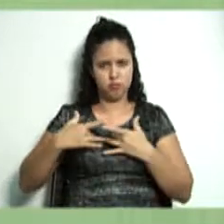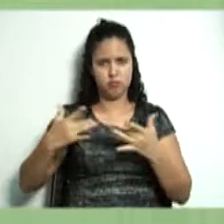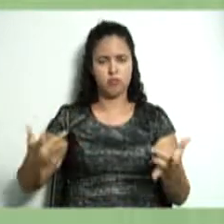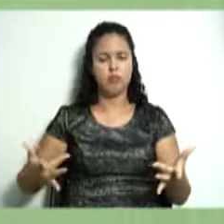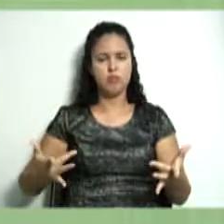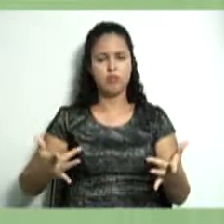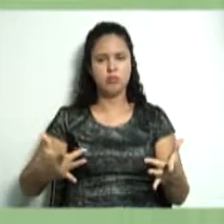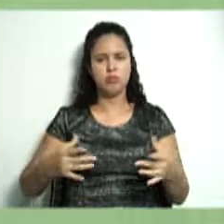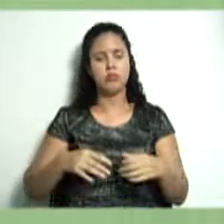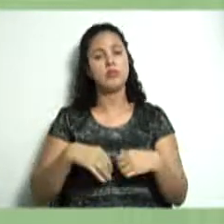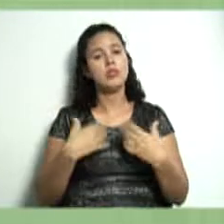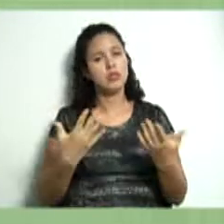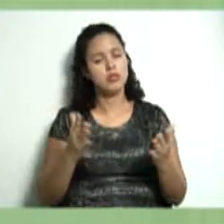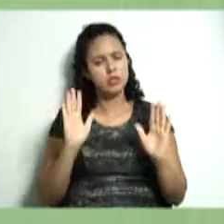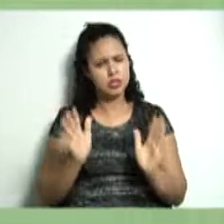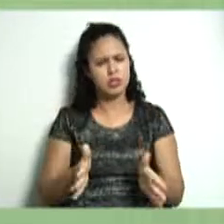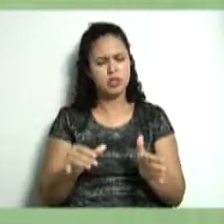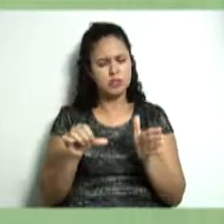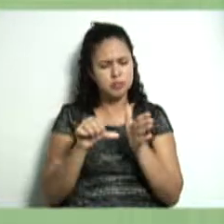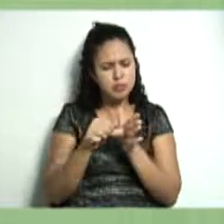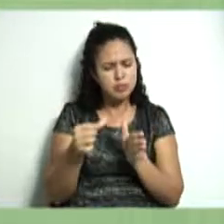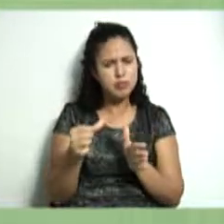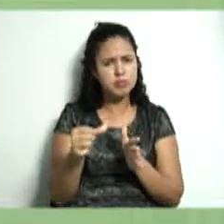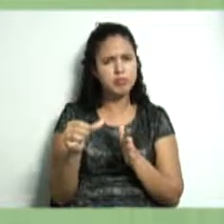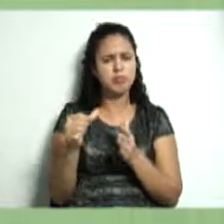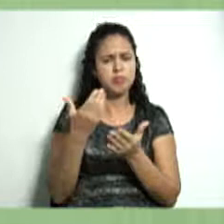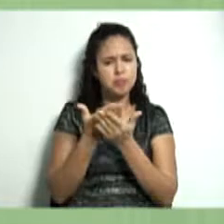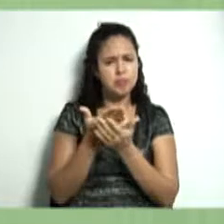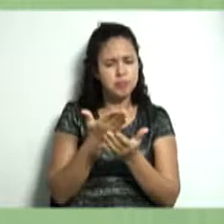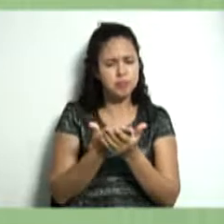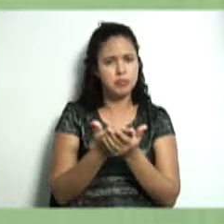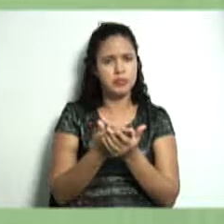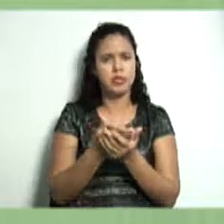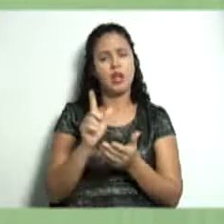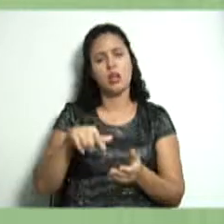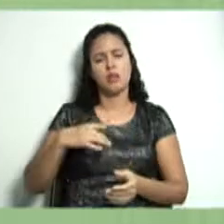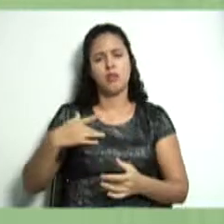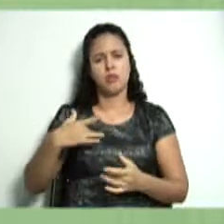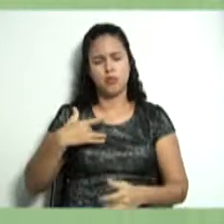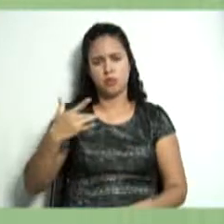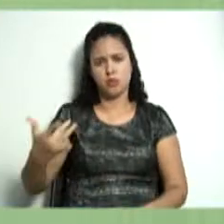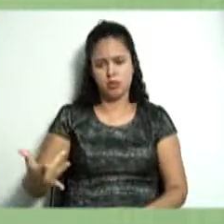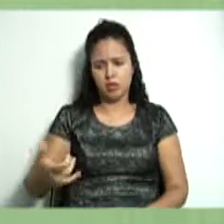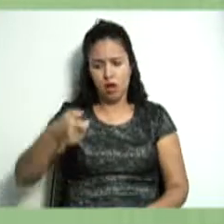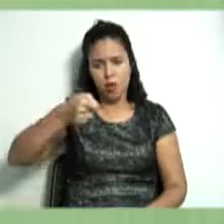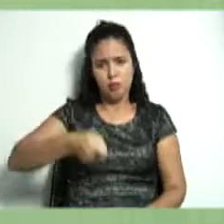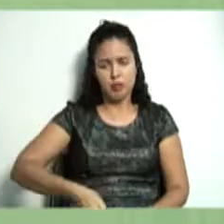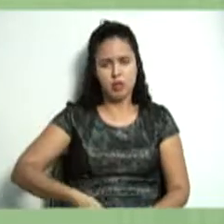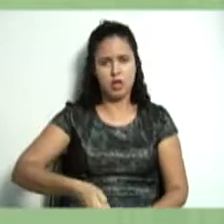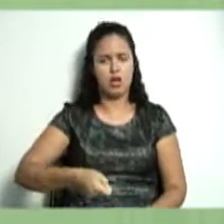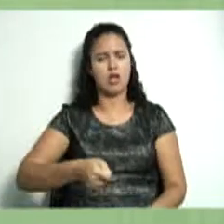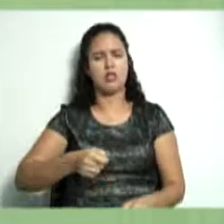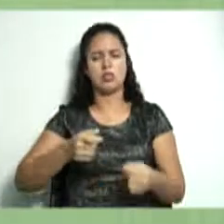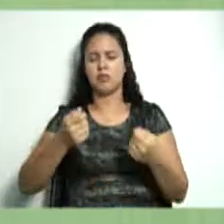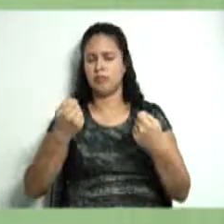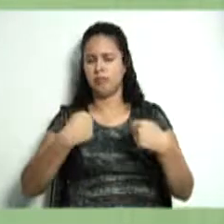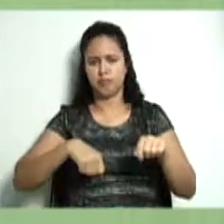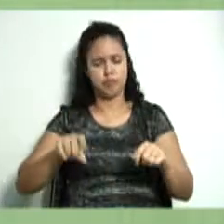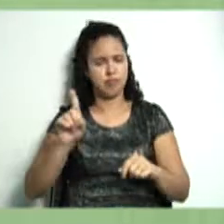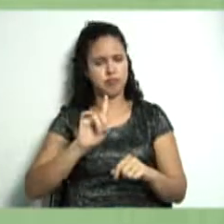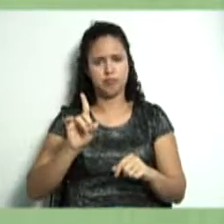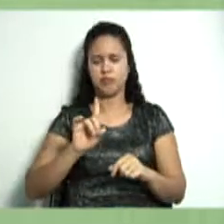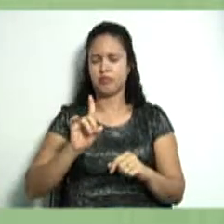está falando desde a primeira aula. É voluntário, ninguém é obrigado a ser associado de uma